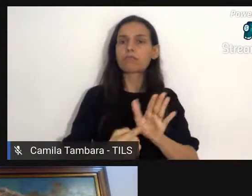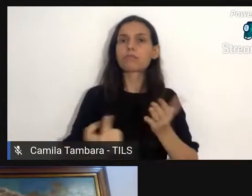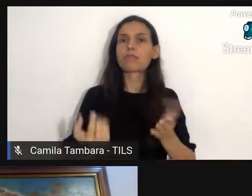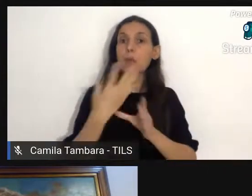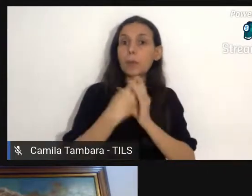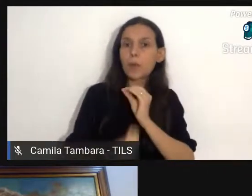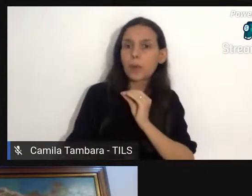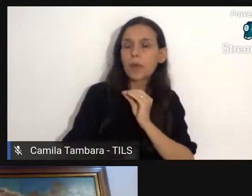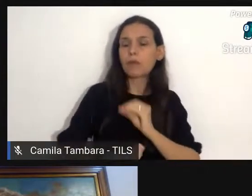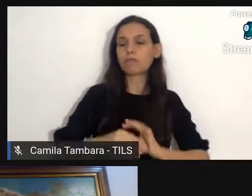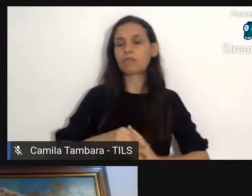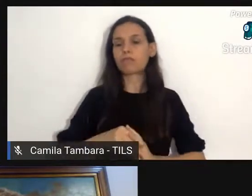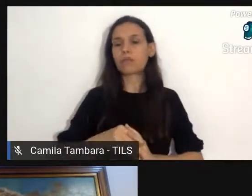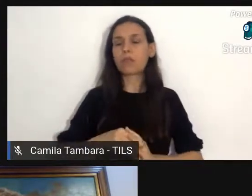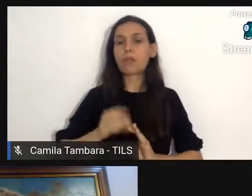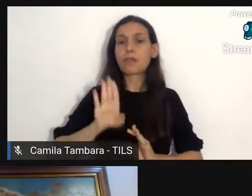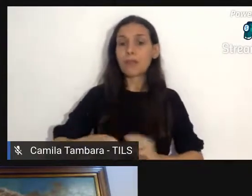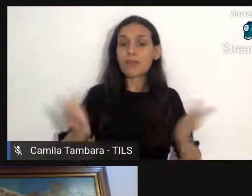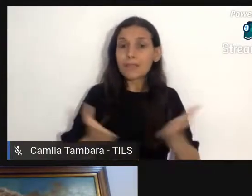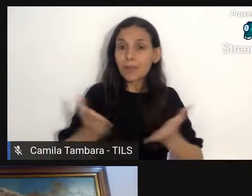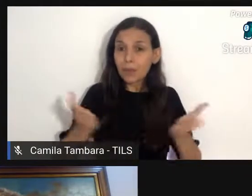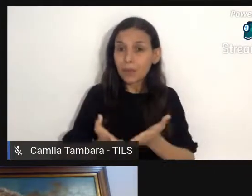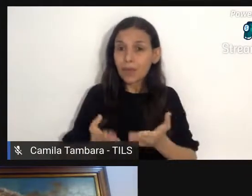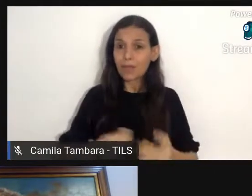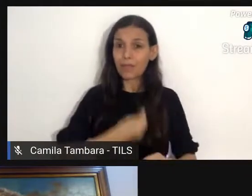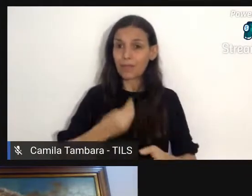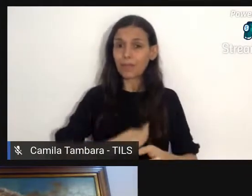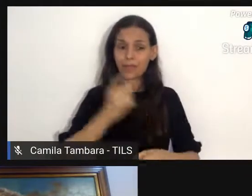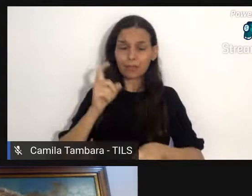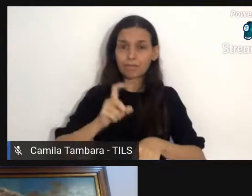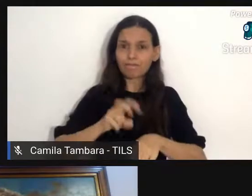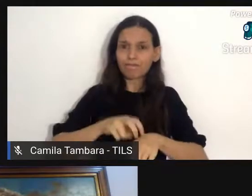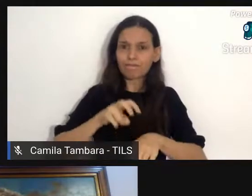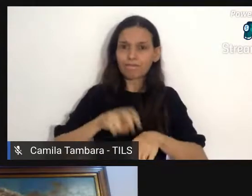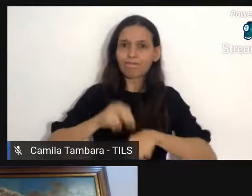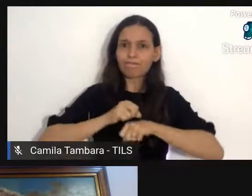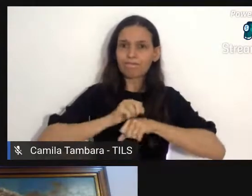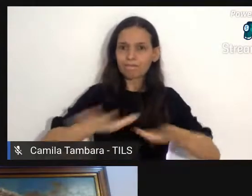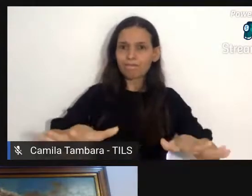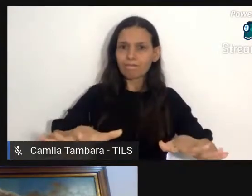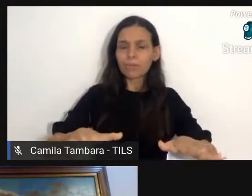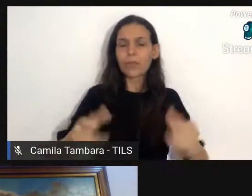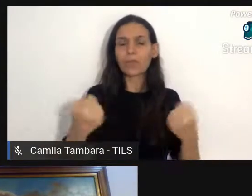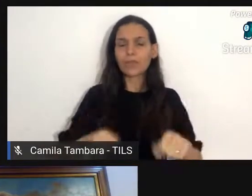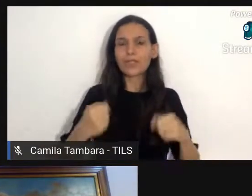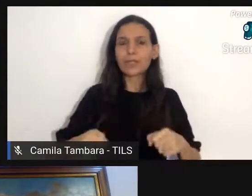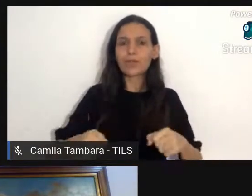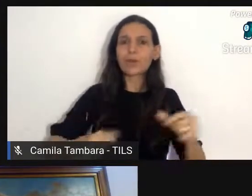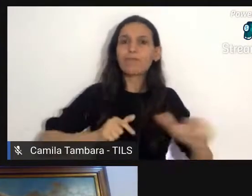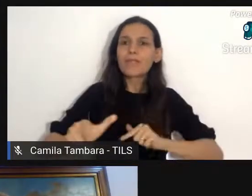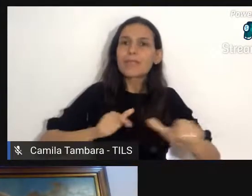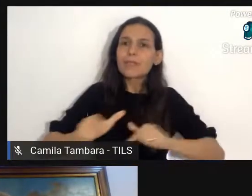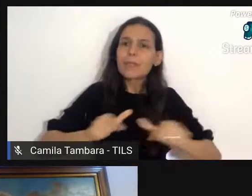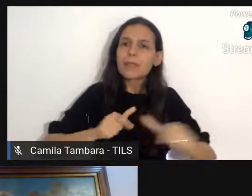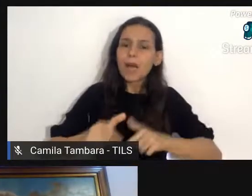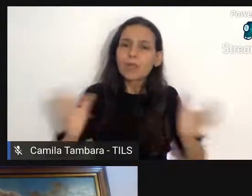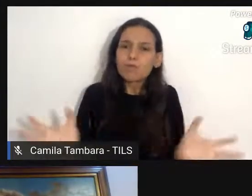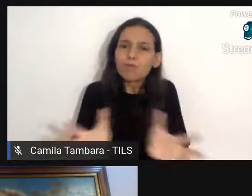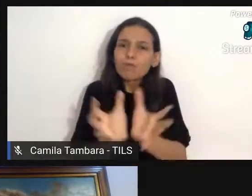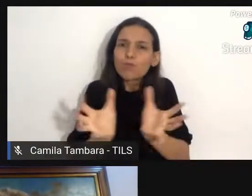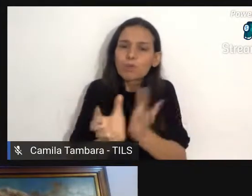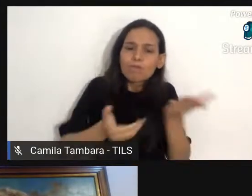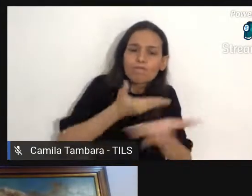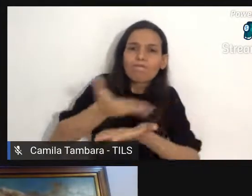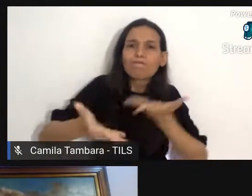situação dessa, de pandemia, essa necessidade de um trabalho coletivo, partilhado, de muita